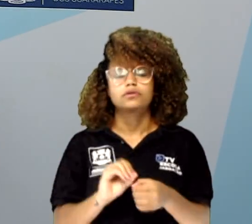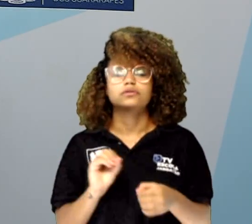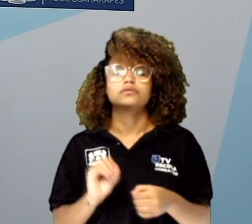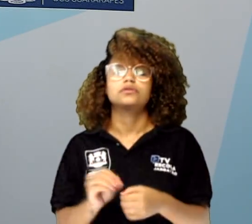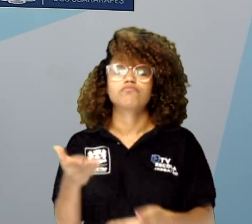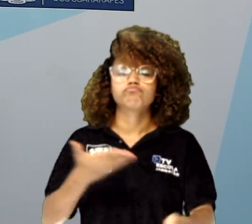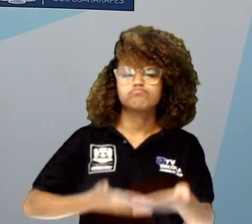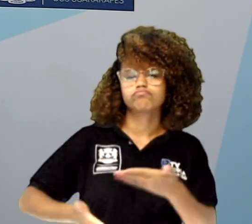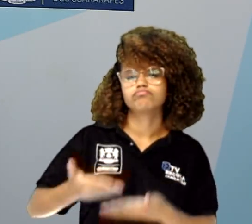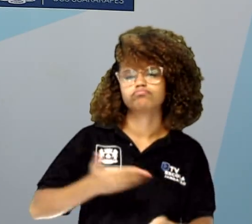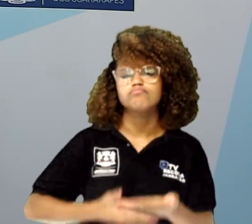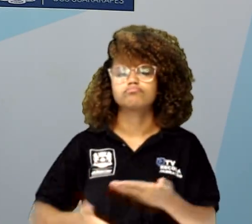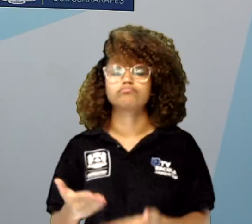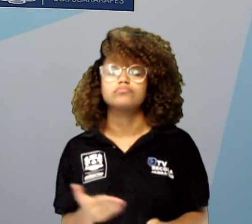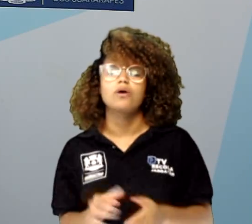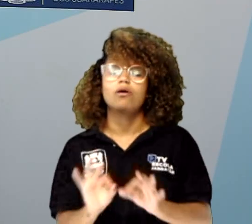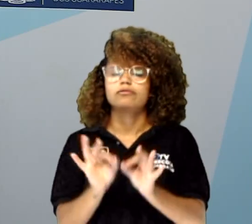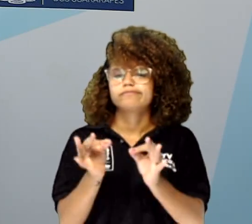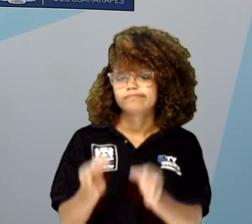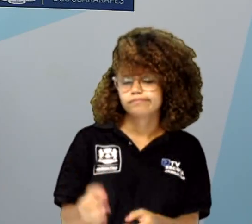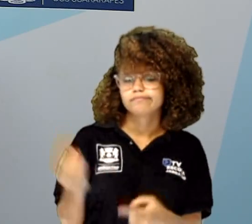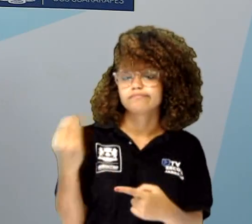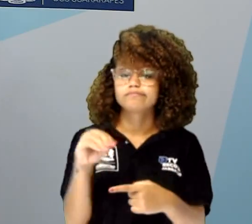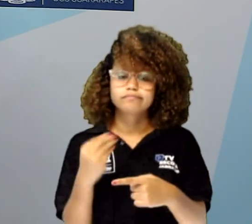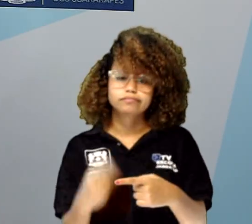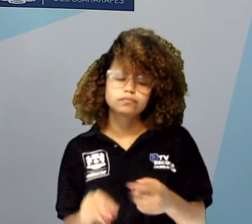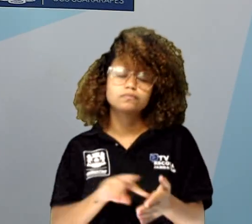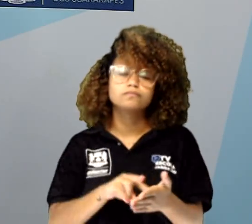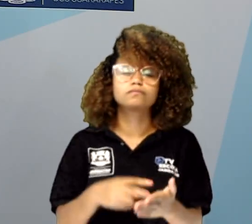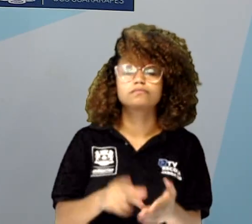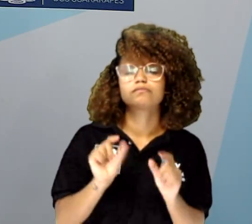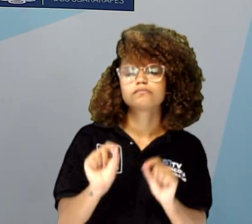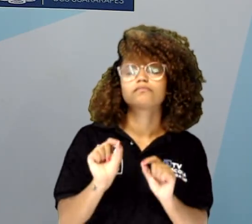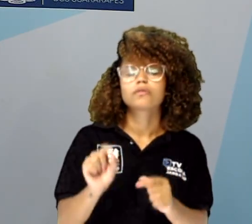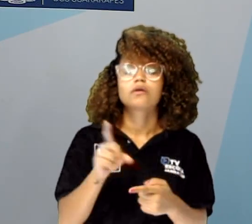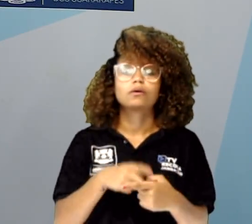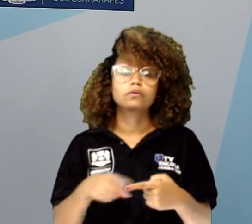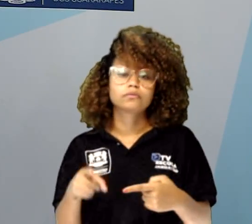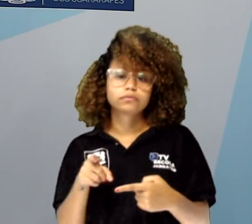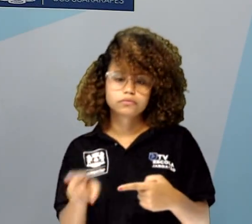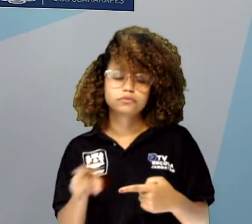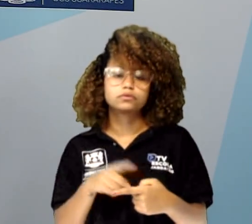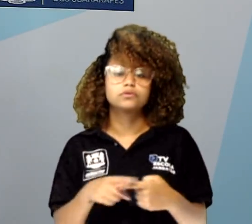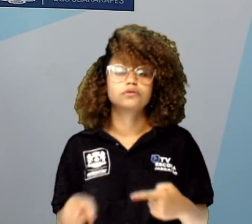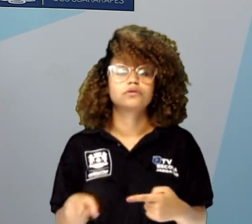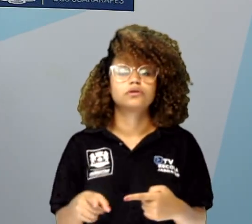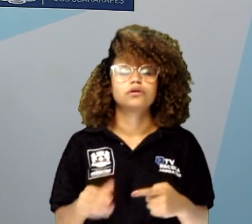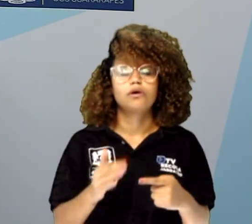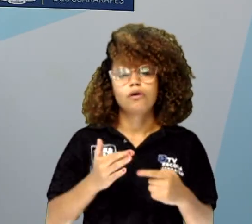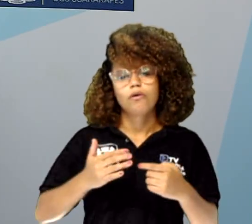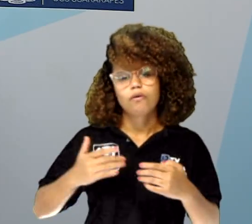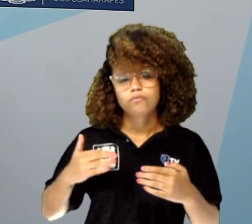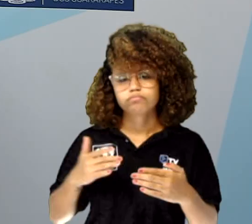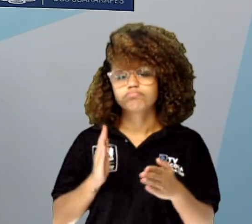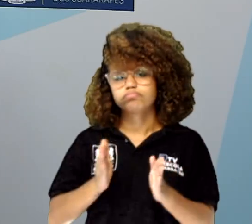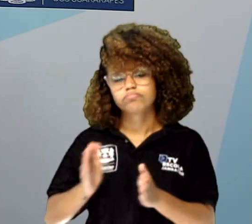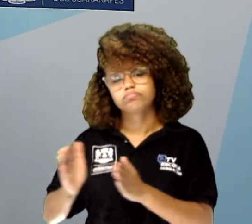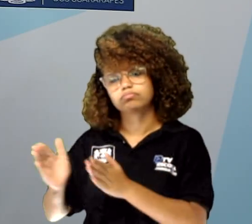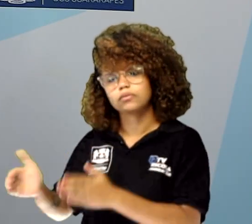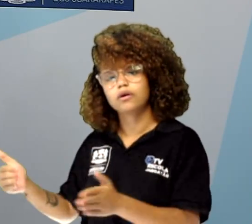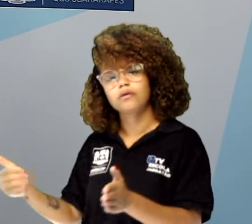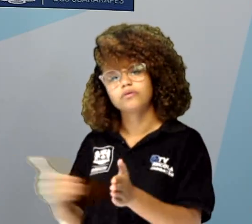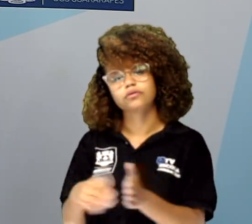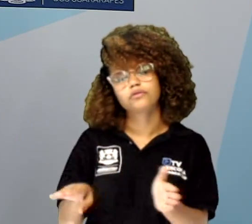aí de simplificar a fração, que significa dividir de maneira sucessiva até chegar numa fração em que a gente